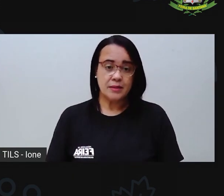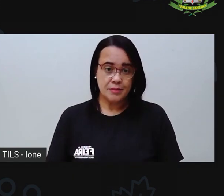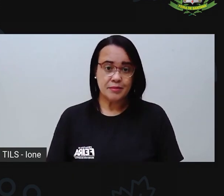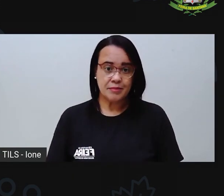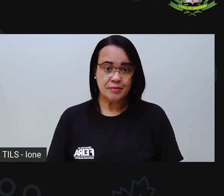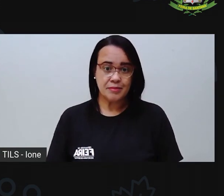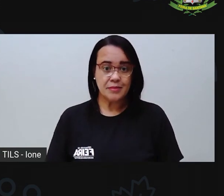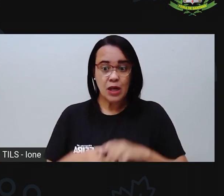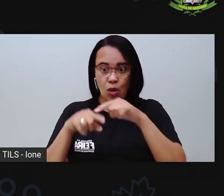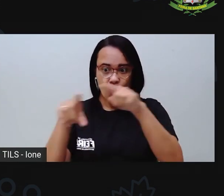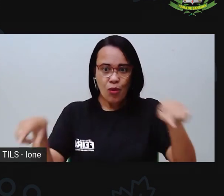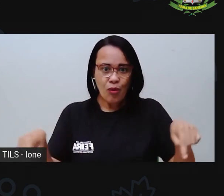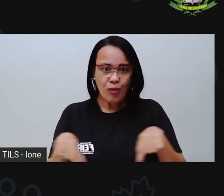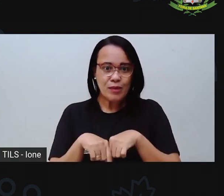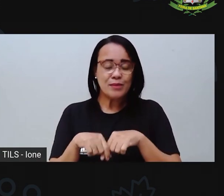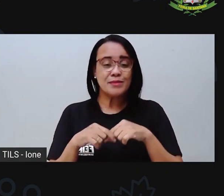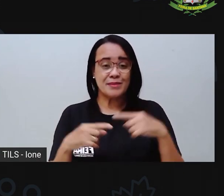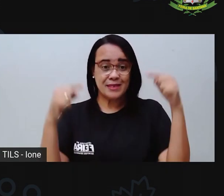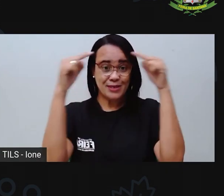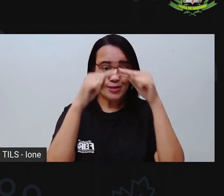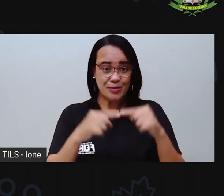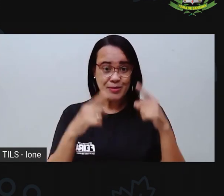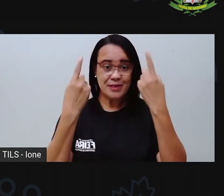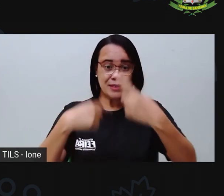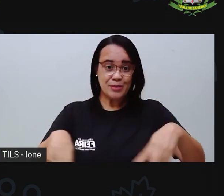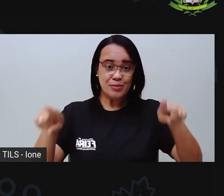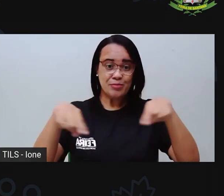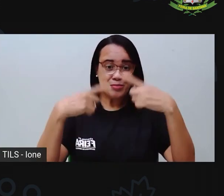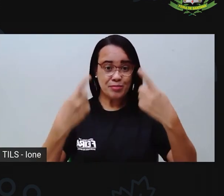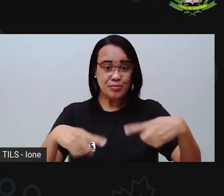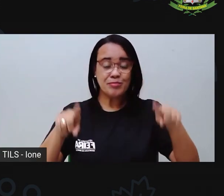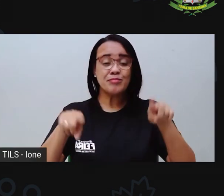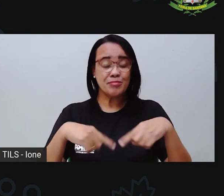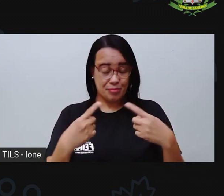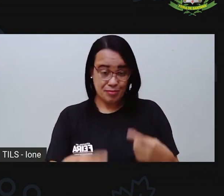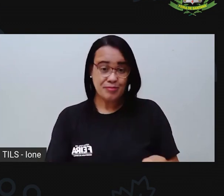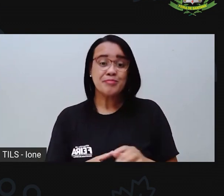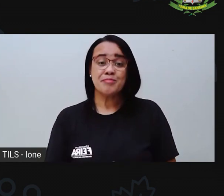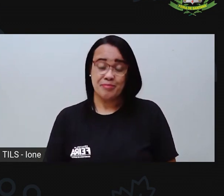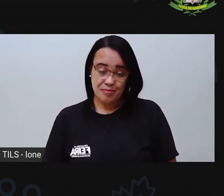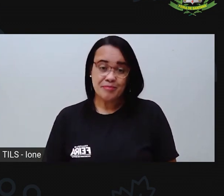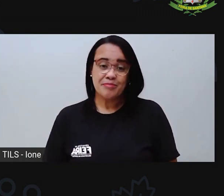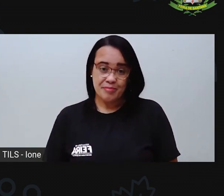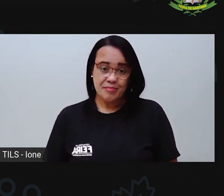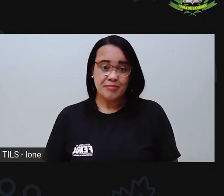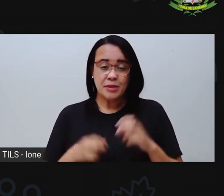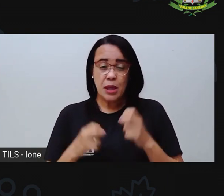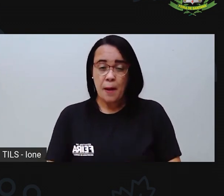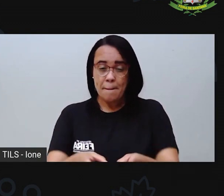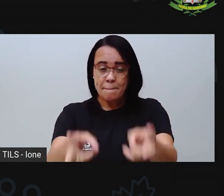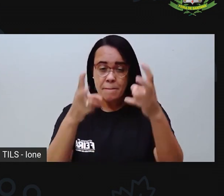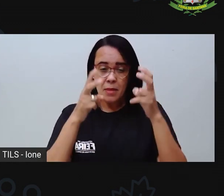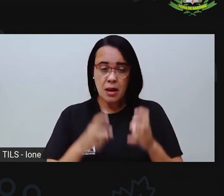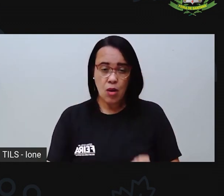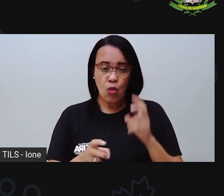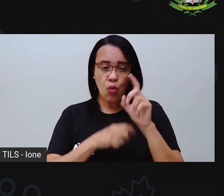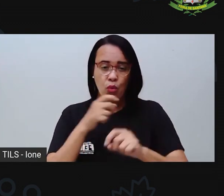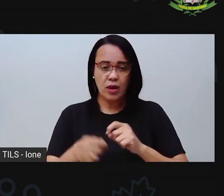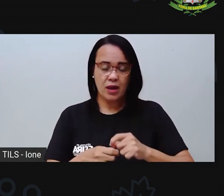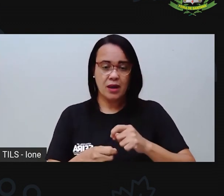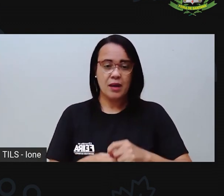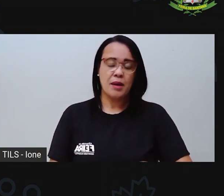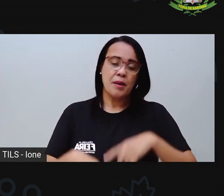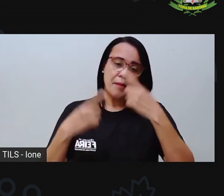se ambientar, né, com a musicalidade que as parlendas trazem, né? Então a gente percebe que quando a gente vai falando